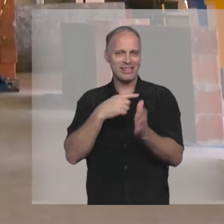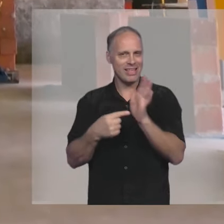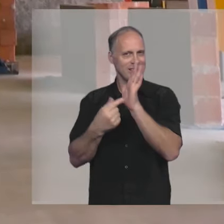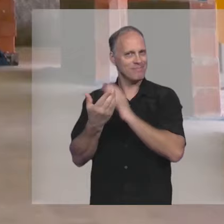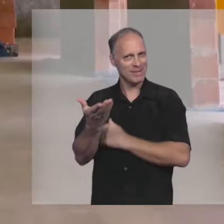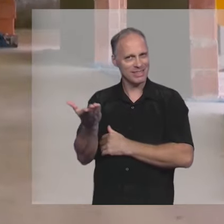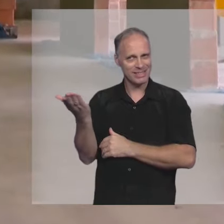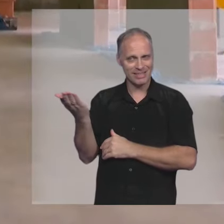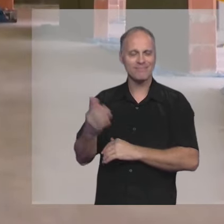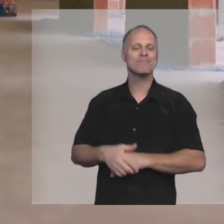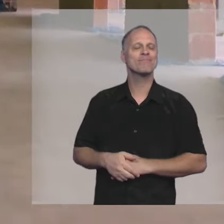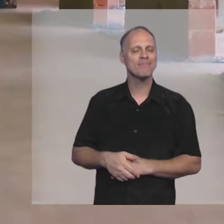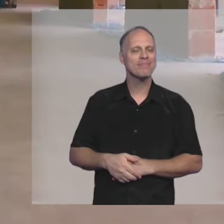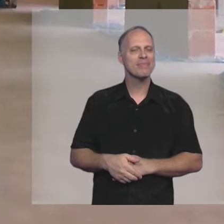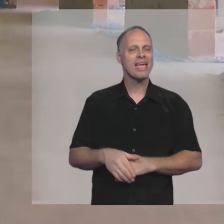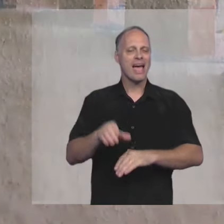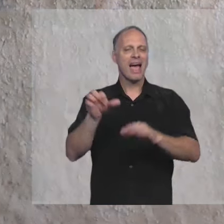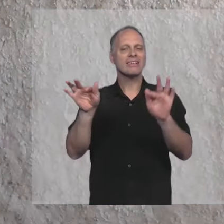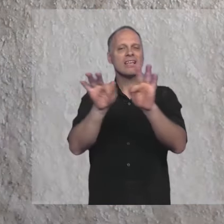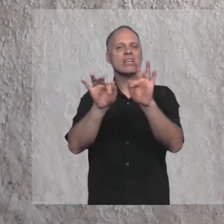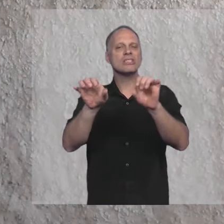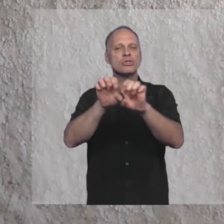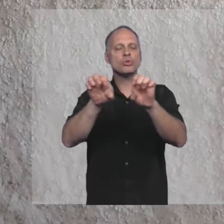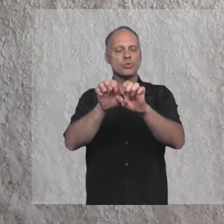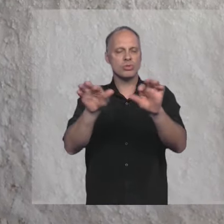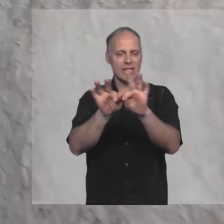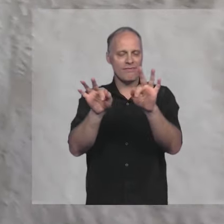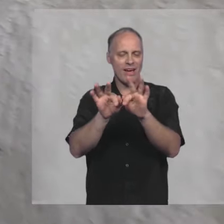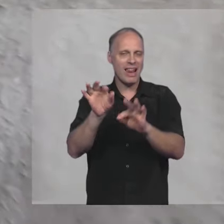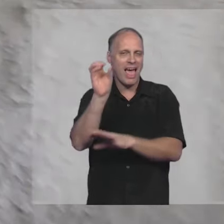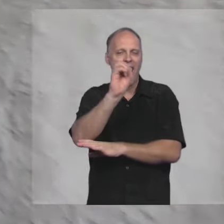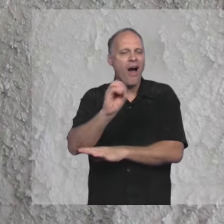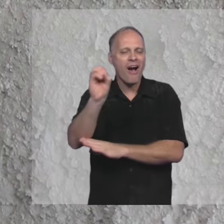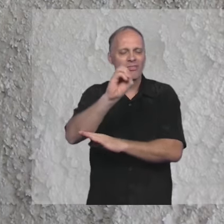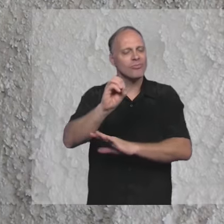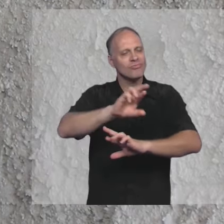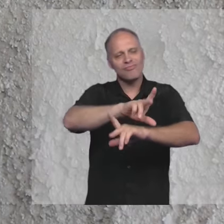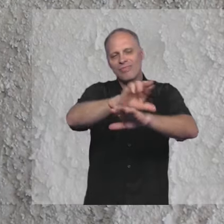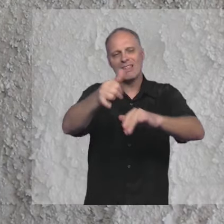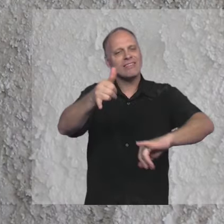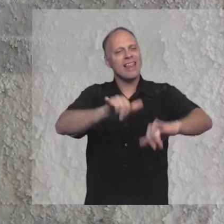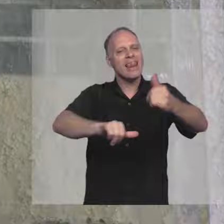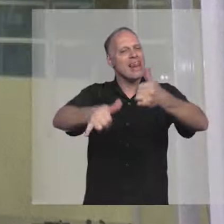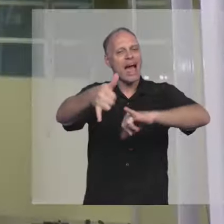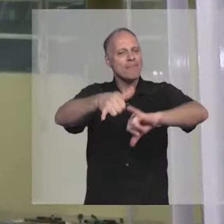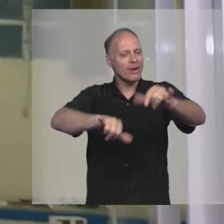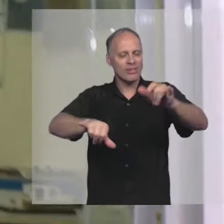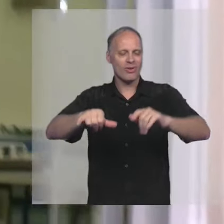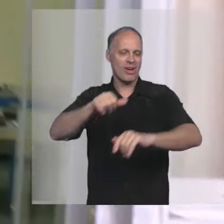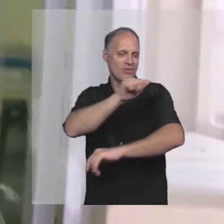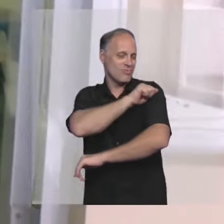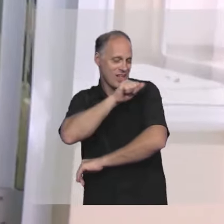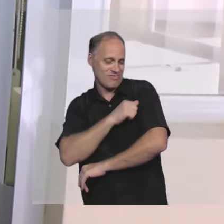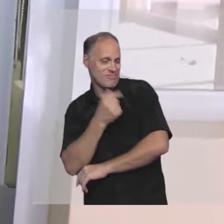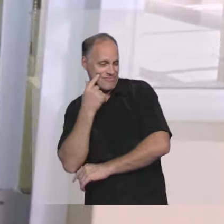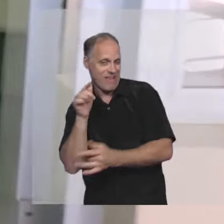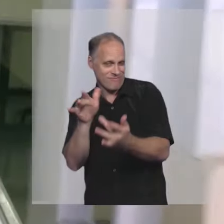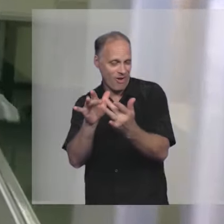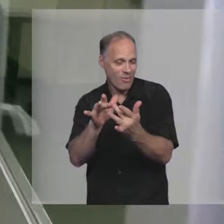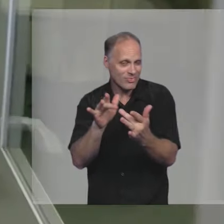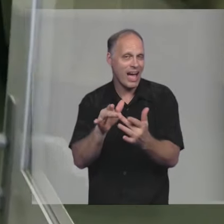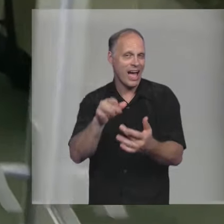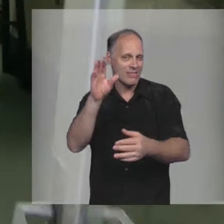Universidade Fevale. Então a infraestrutura do curso é excelente, a gente tem diversos laboratórios que os alunos